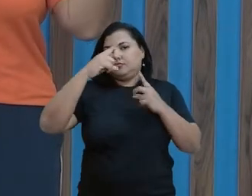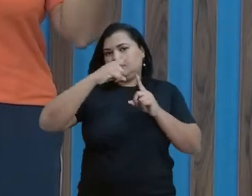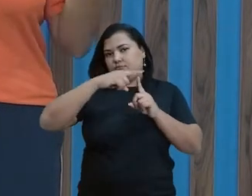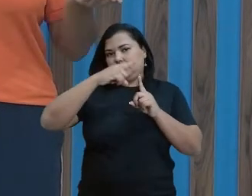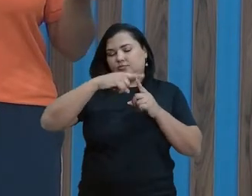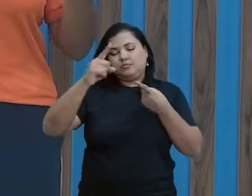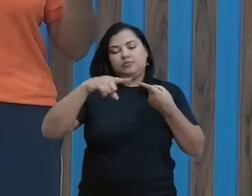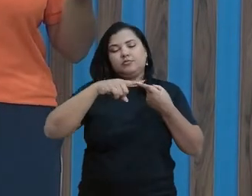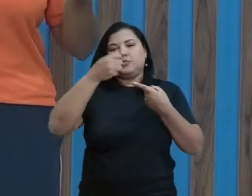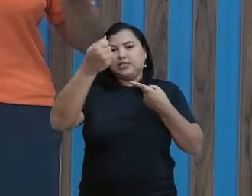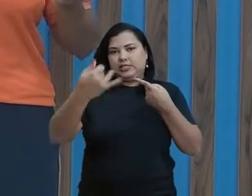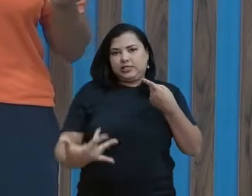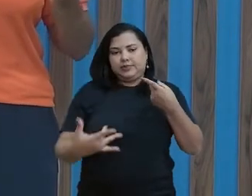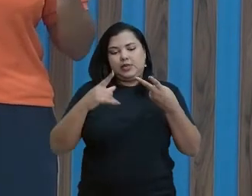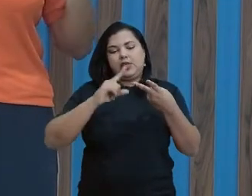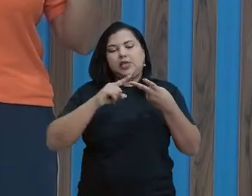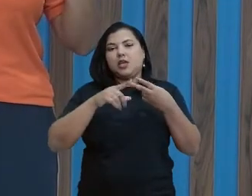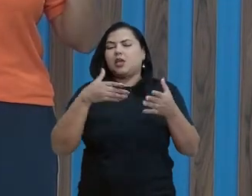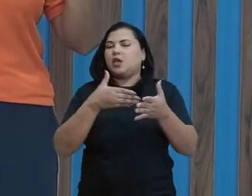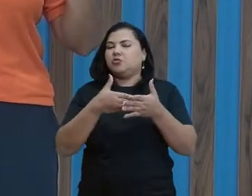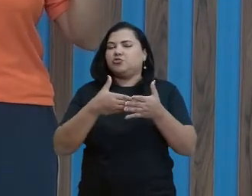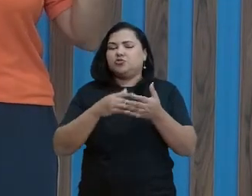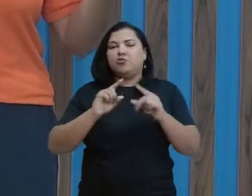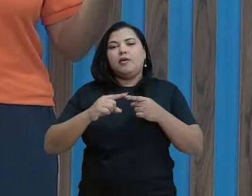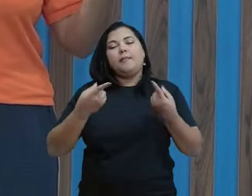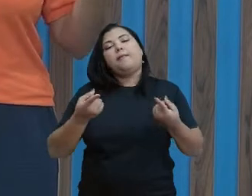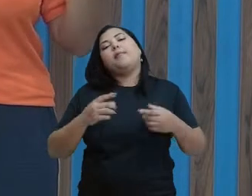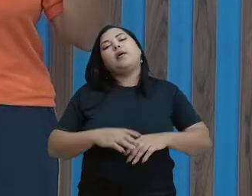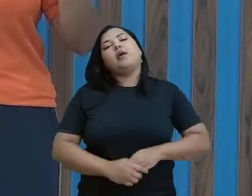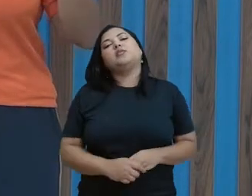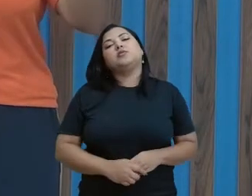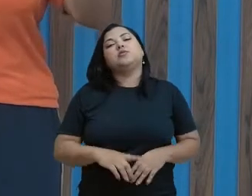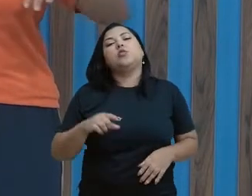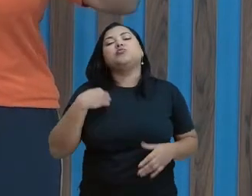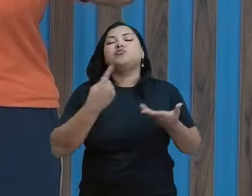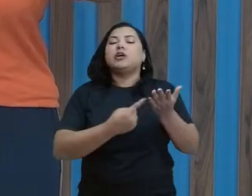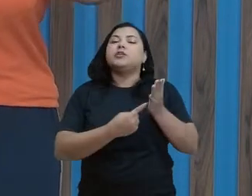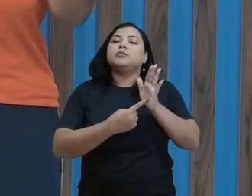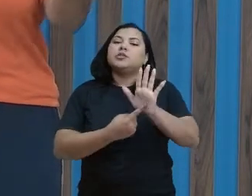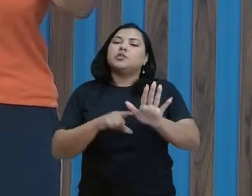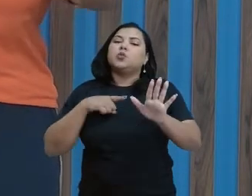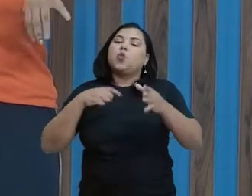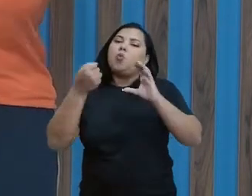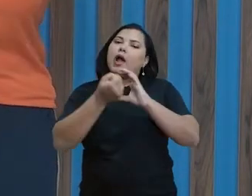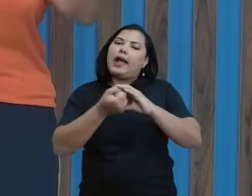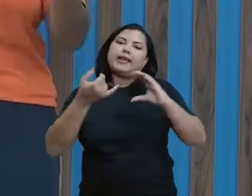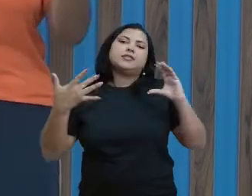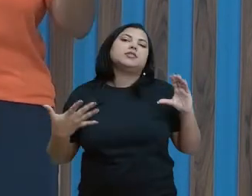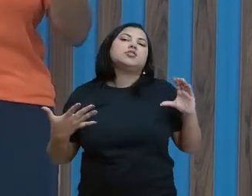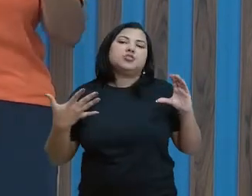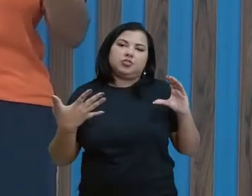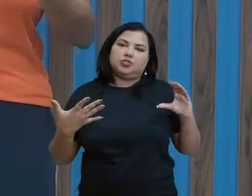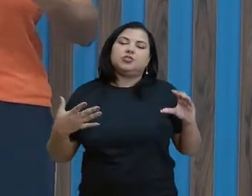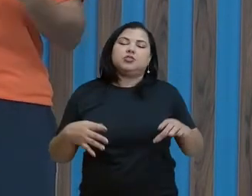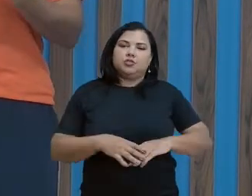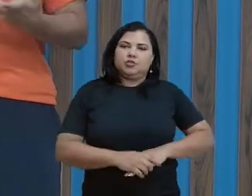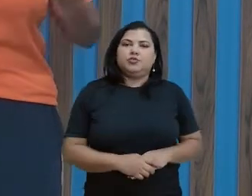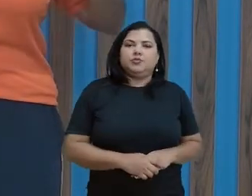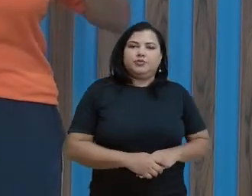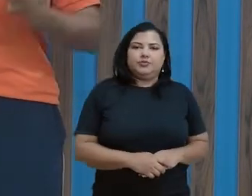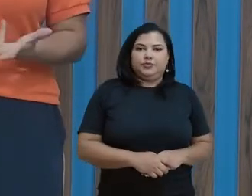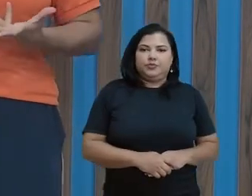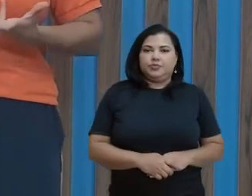A que explica e a que restringe. Mas, de todo modo, a gente está dando uma qualidade, uma